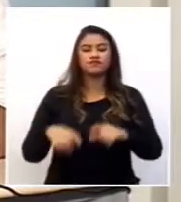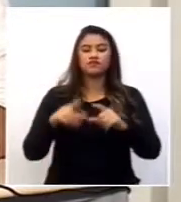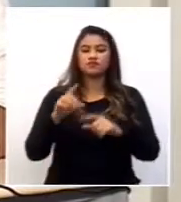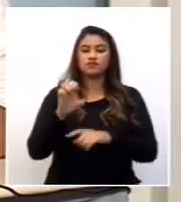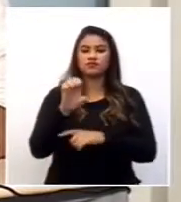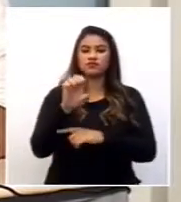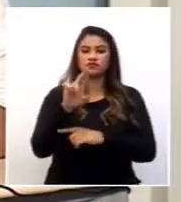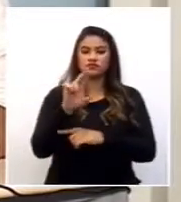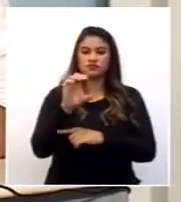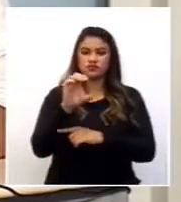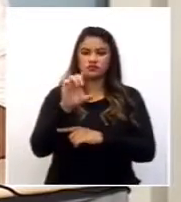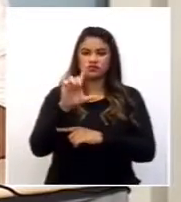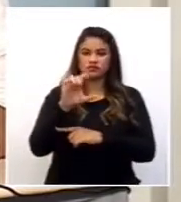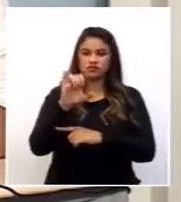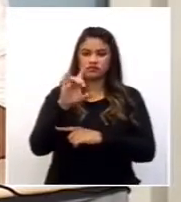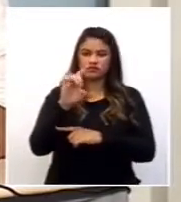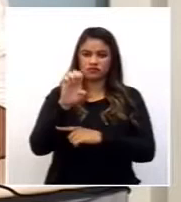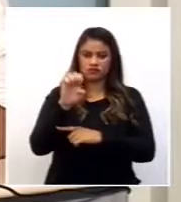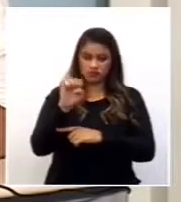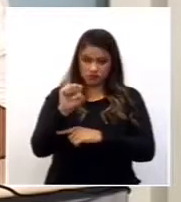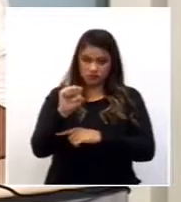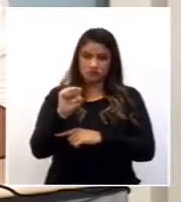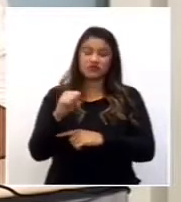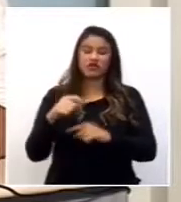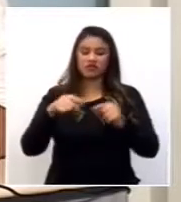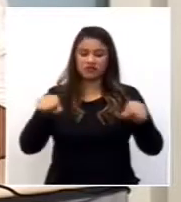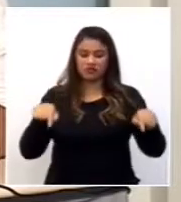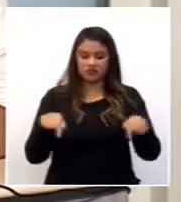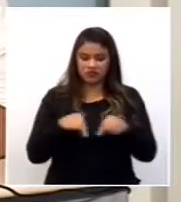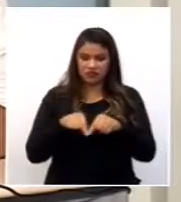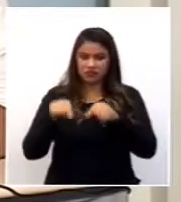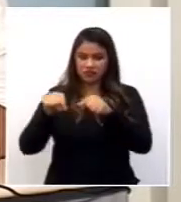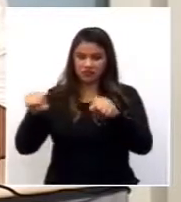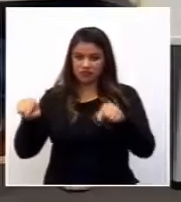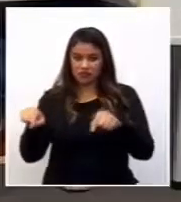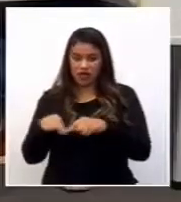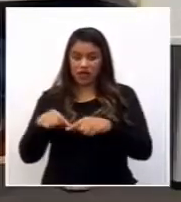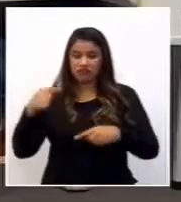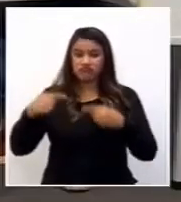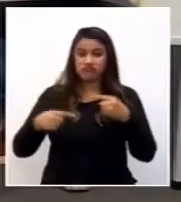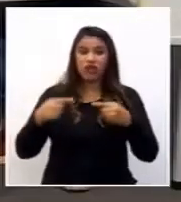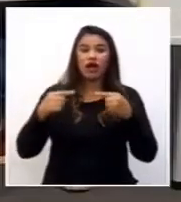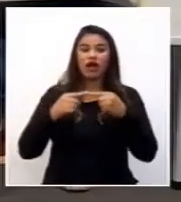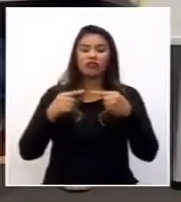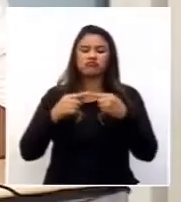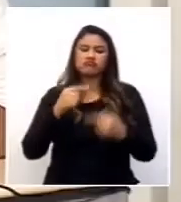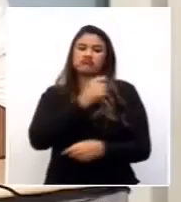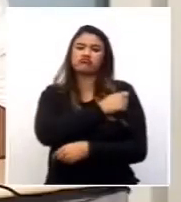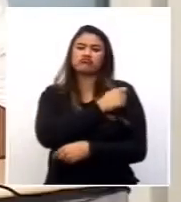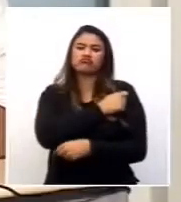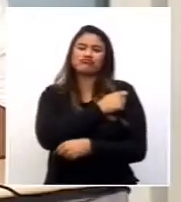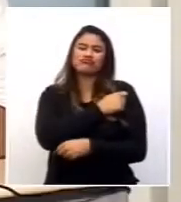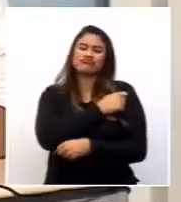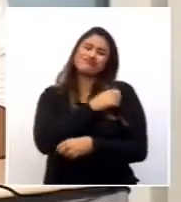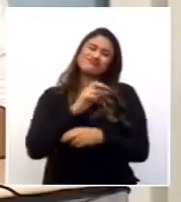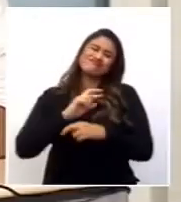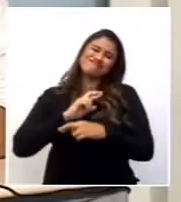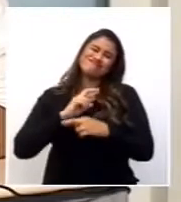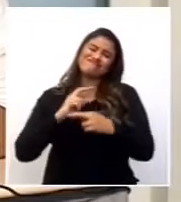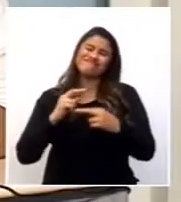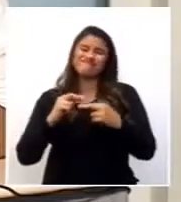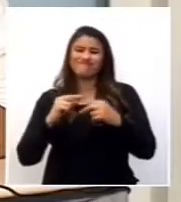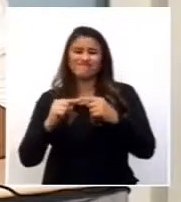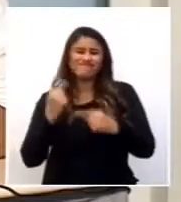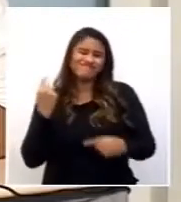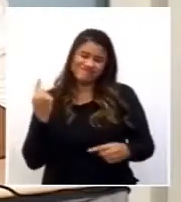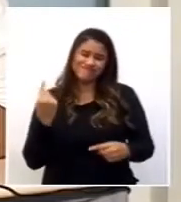com a maioria dos nossos alunos. Olha, é uma crítica aí boa. Ótimo. A professora Eliane, sala tradicional